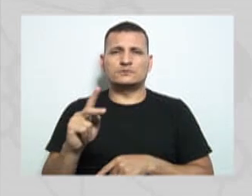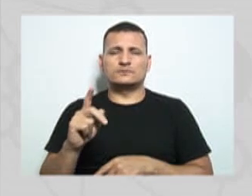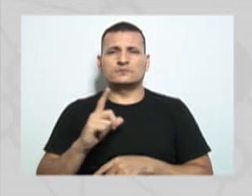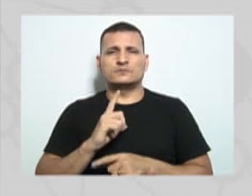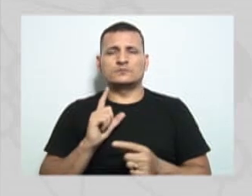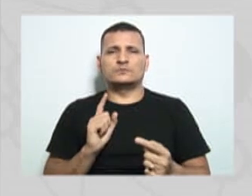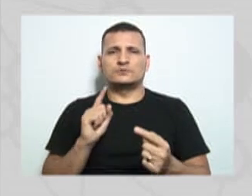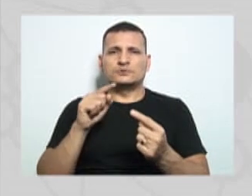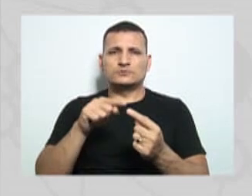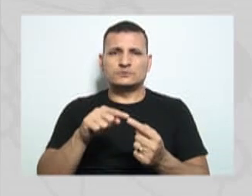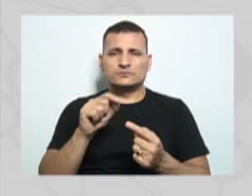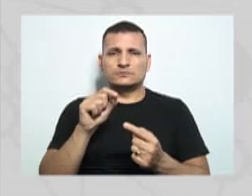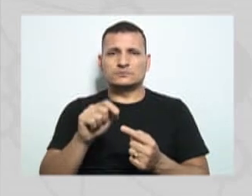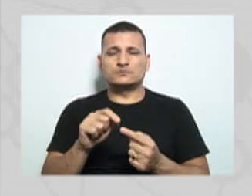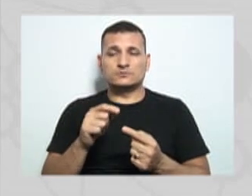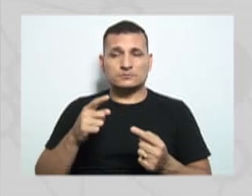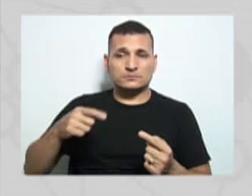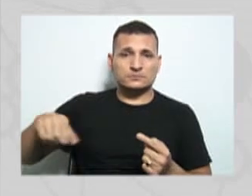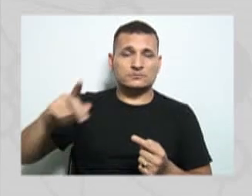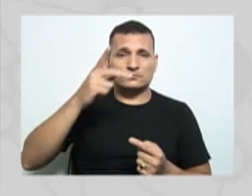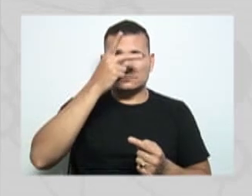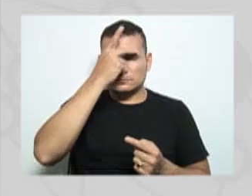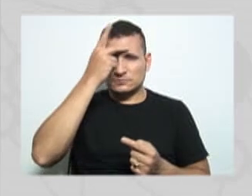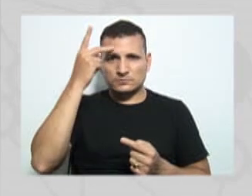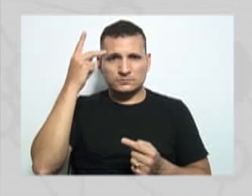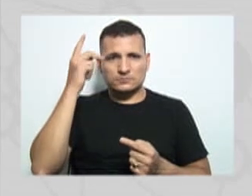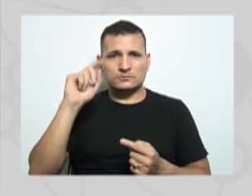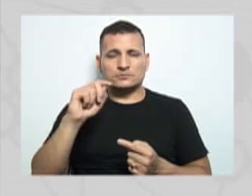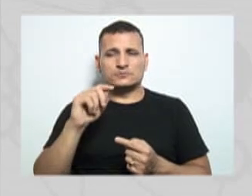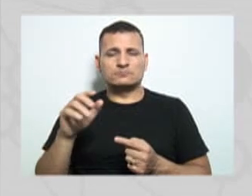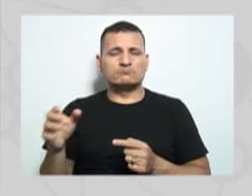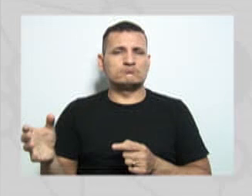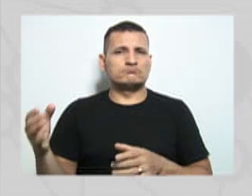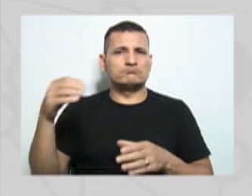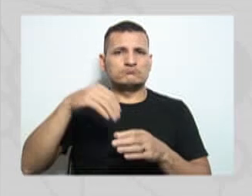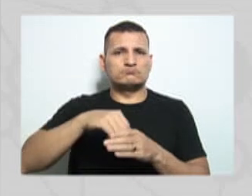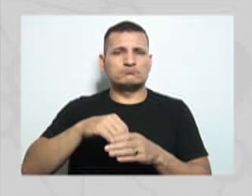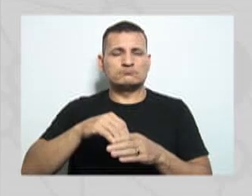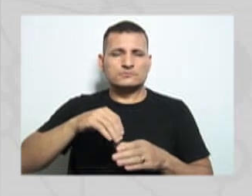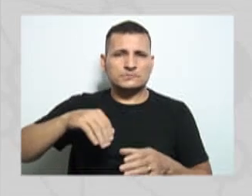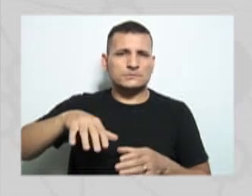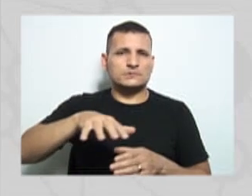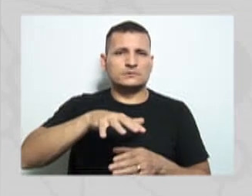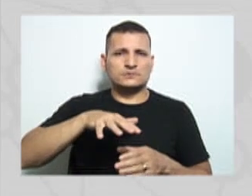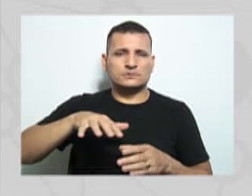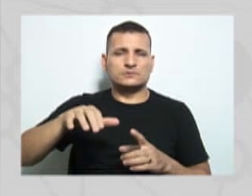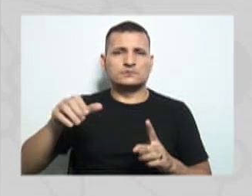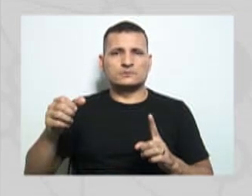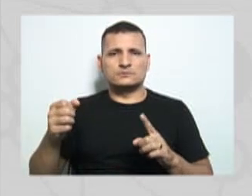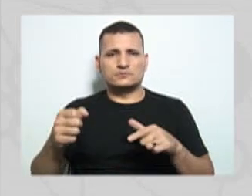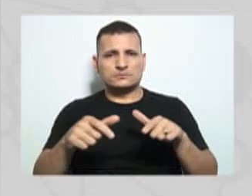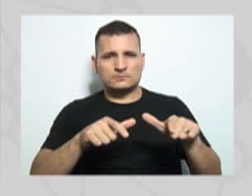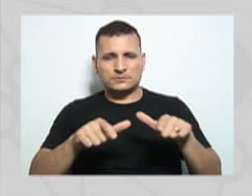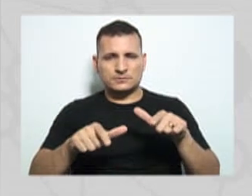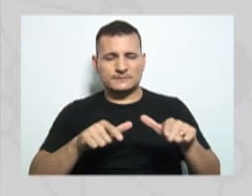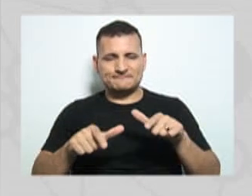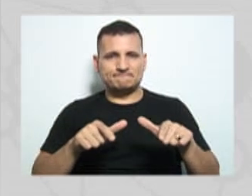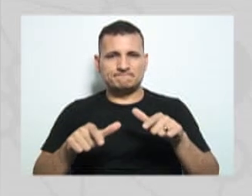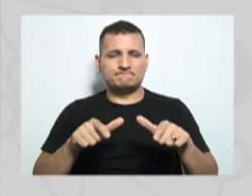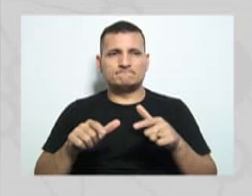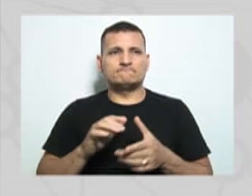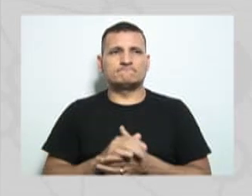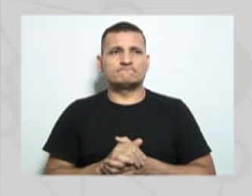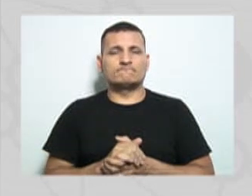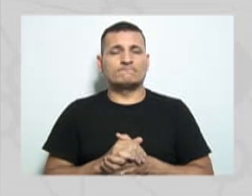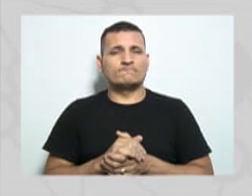finalidade de inserir as pessoas em desvantagem no mercado de trabalho, por meio do trabalho fundamentado